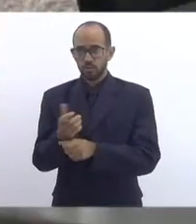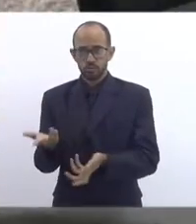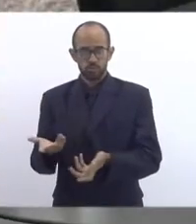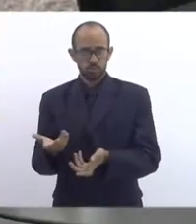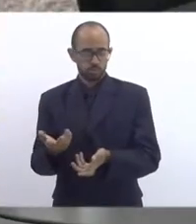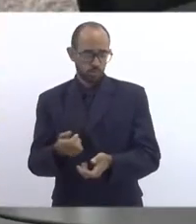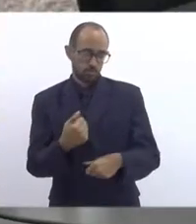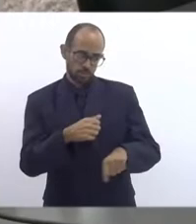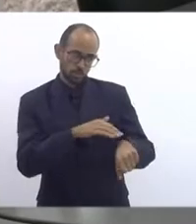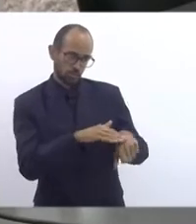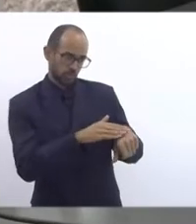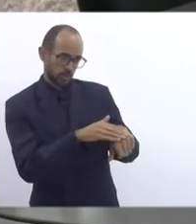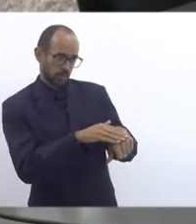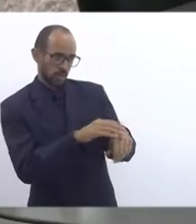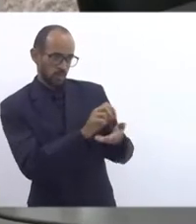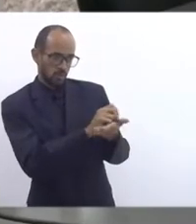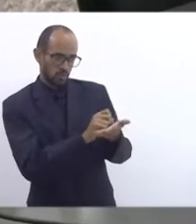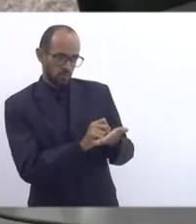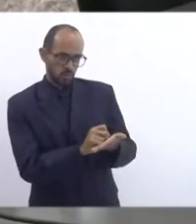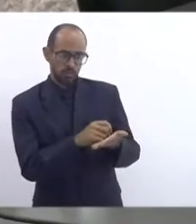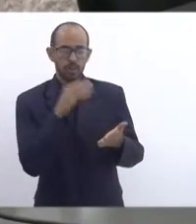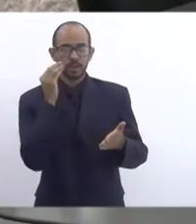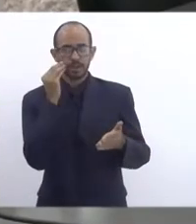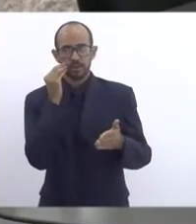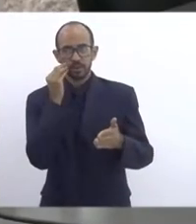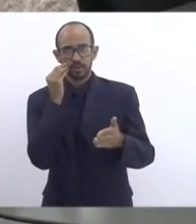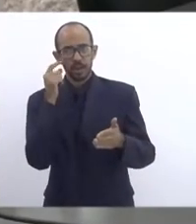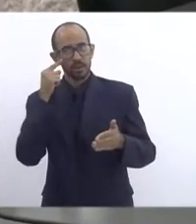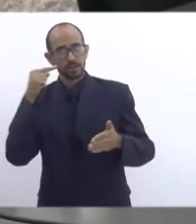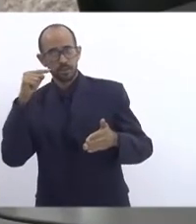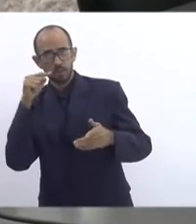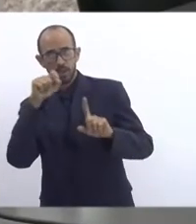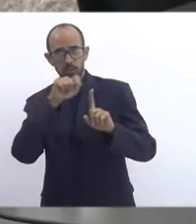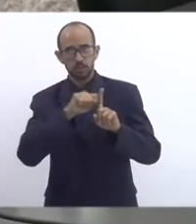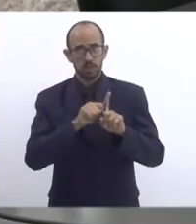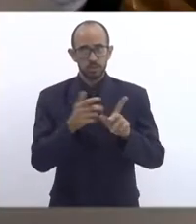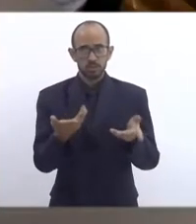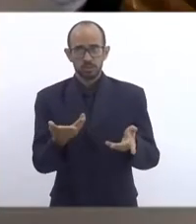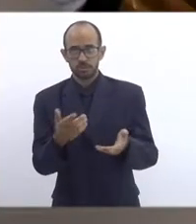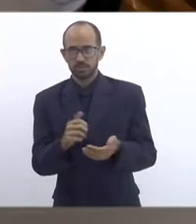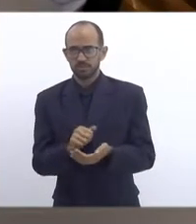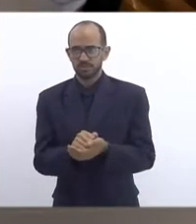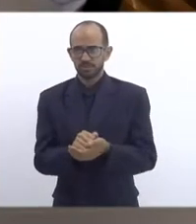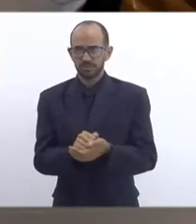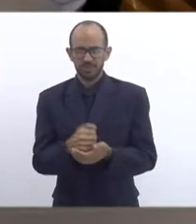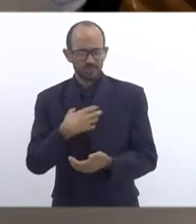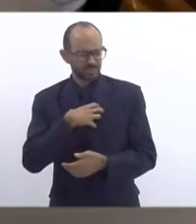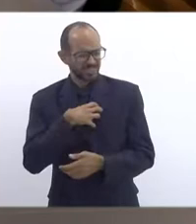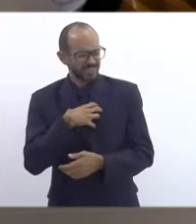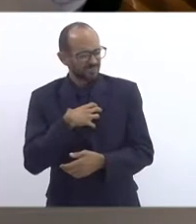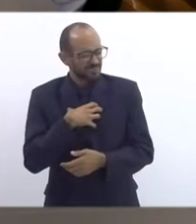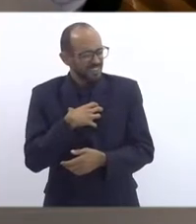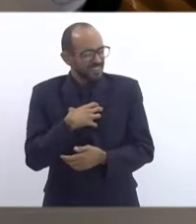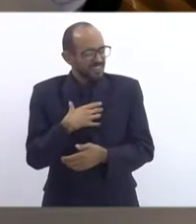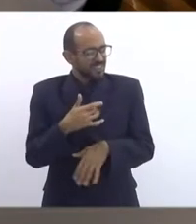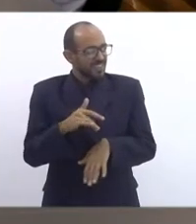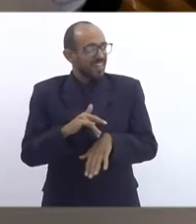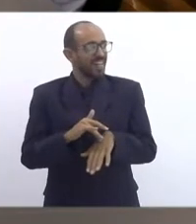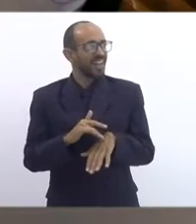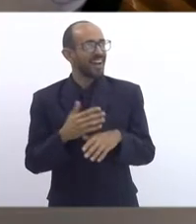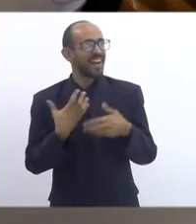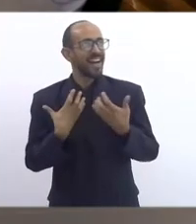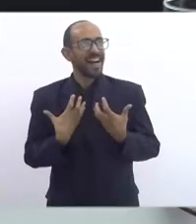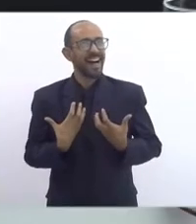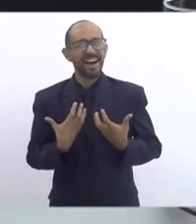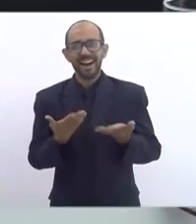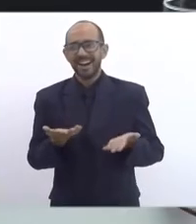autor. Tem que empatar. Para tentar empatar a semana com o mês. Ou seu por que, que será que eu estou com sentimento de tédio hoje? É, não tá, é porque você tinha que dar é porque